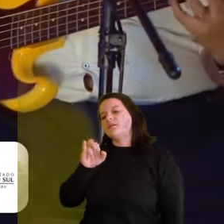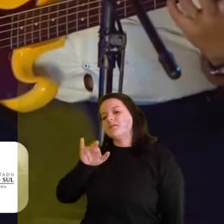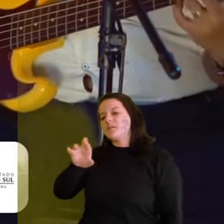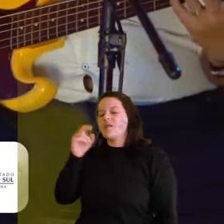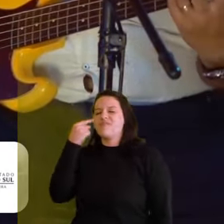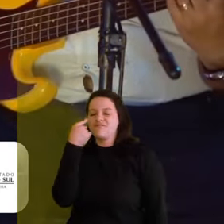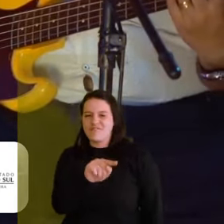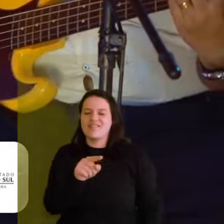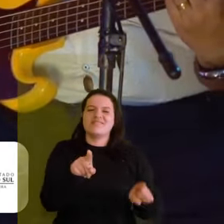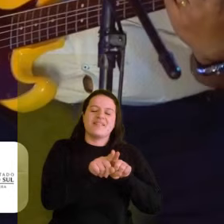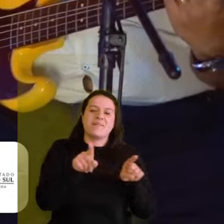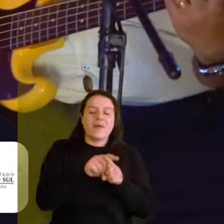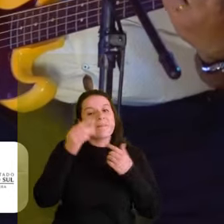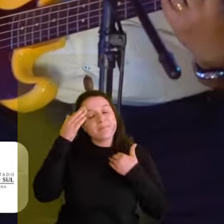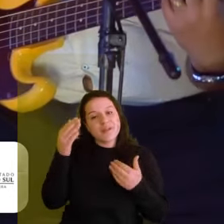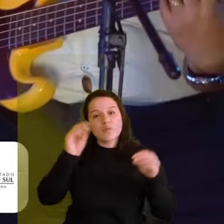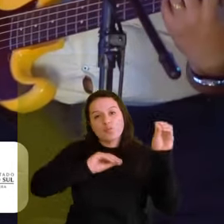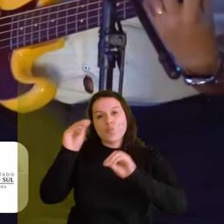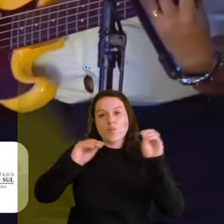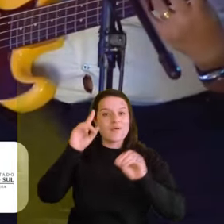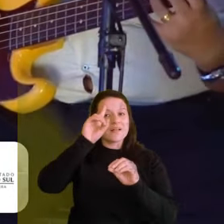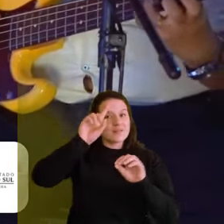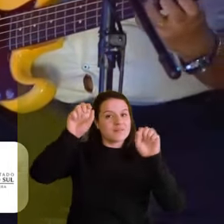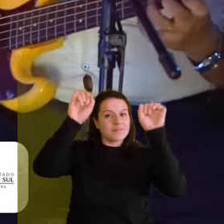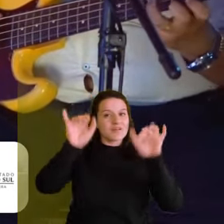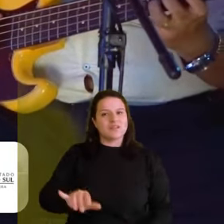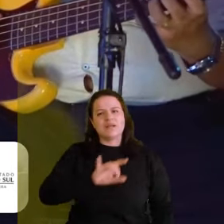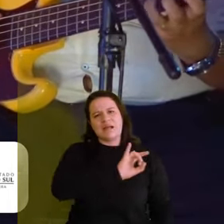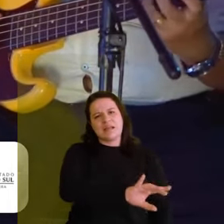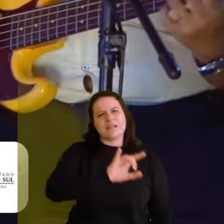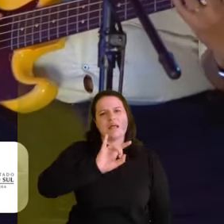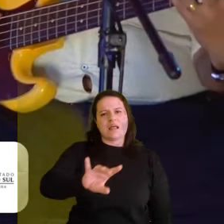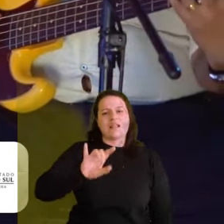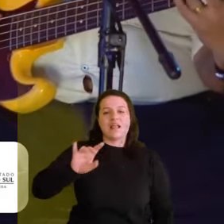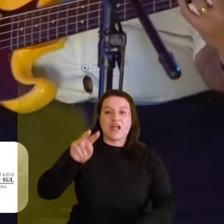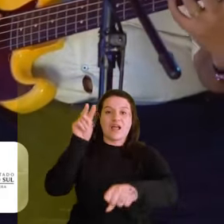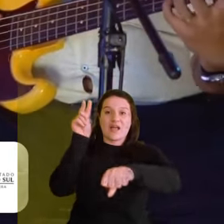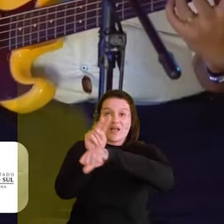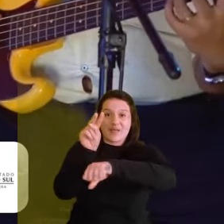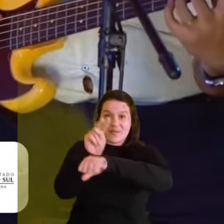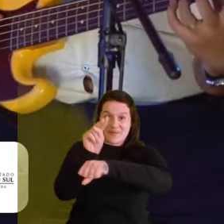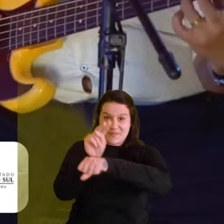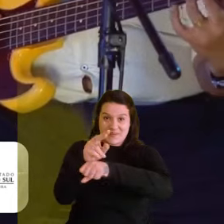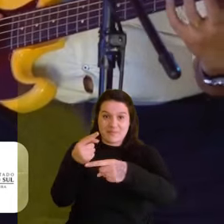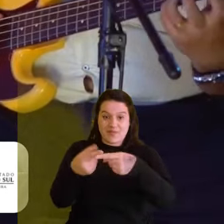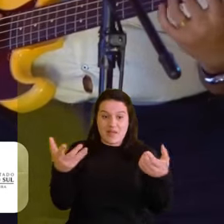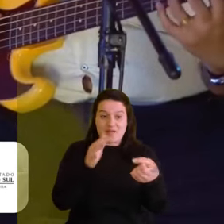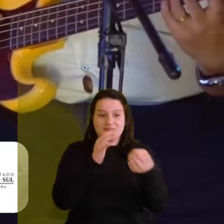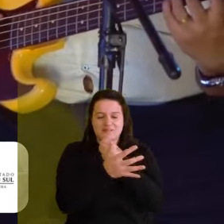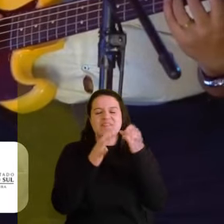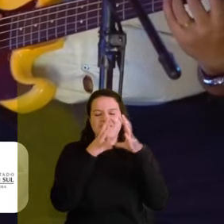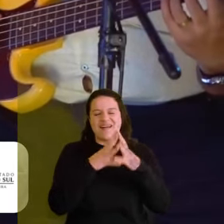coração e que Deus o abençoe. Cada um de vocês, se cuide, porque essa epidemia vai passar, mas temos que se cuidar. Então, um